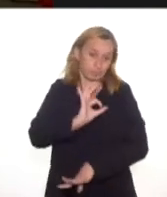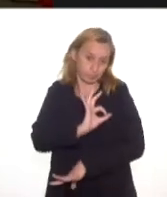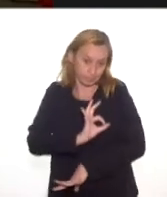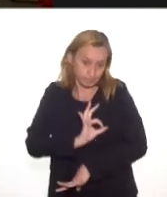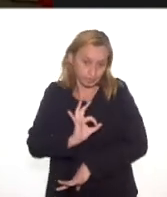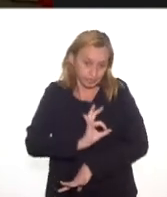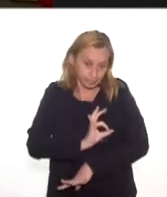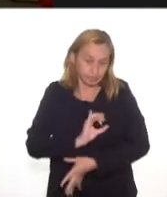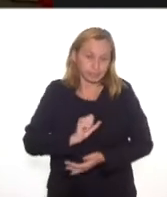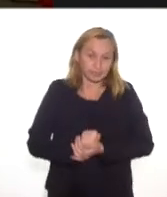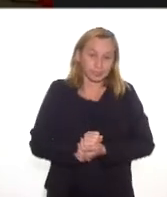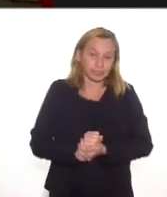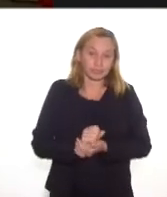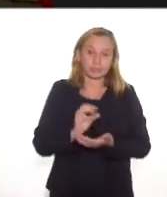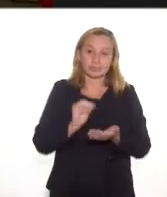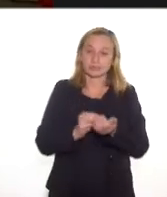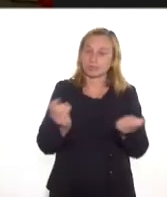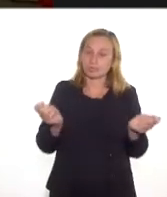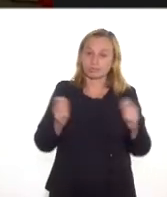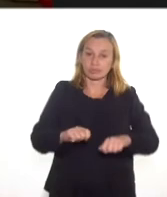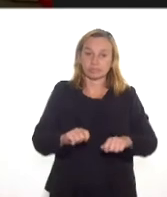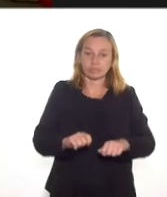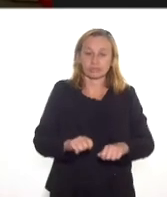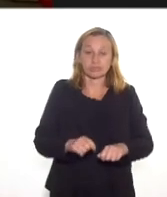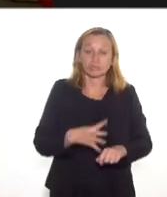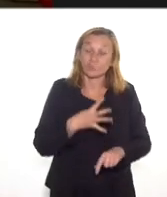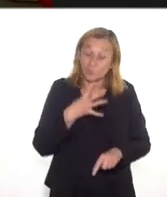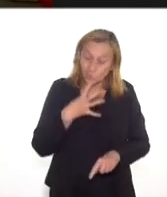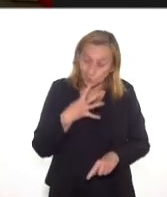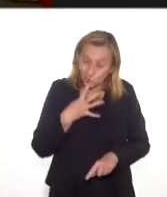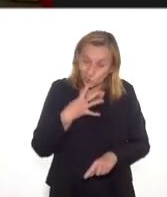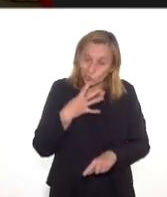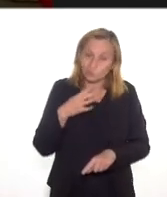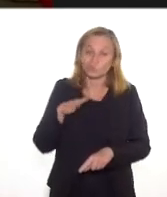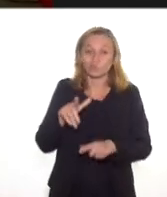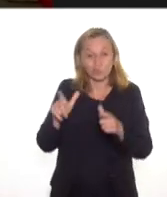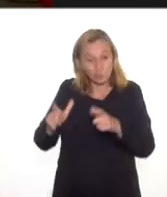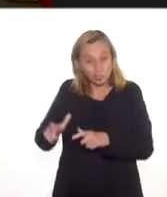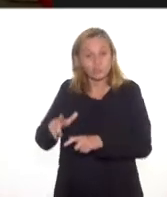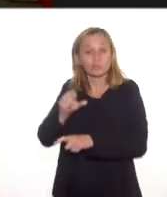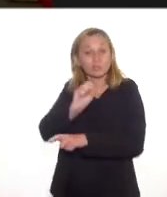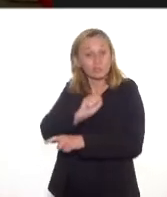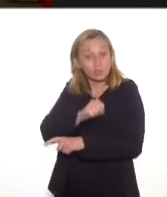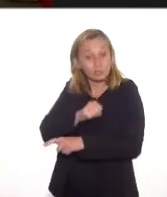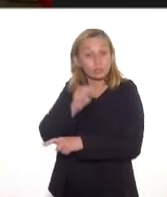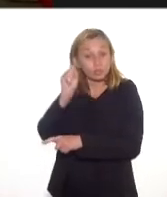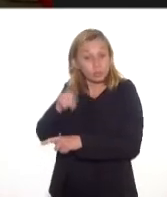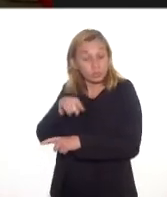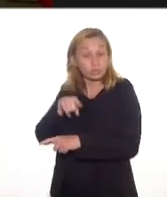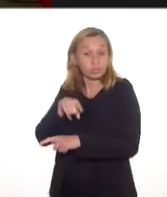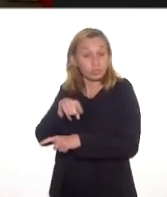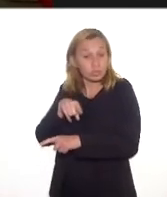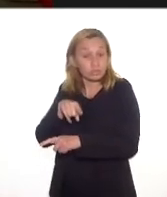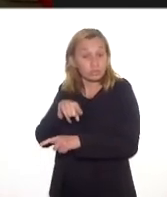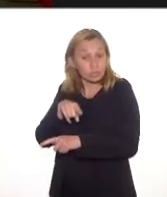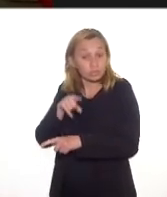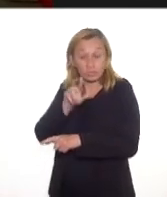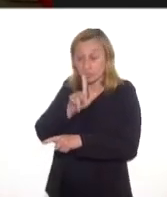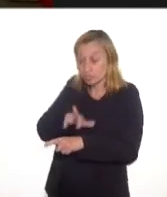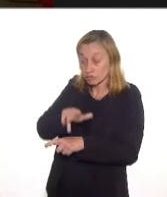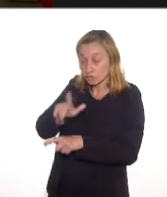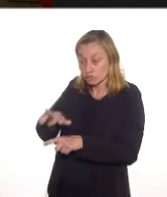de incapacidade, inclusive, de reconhecer um território, sim, que é conflagrado, que tem